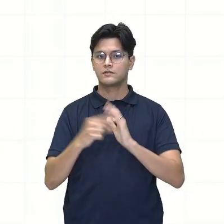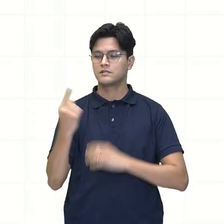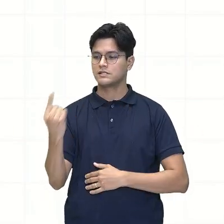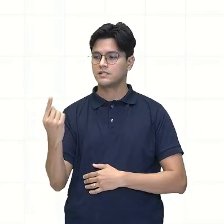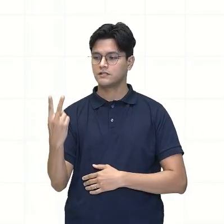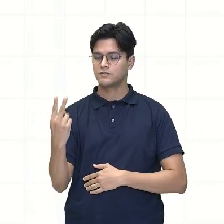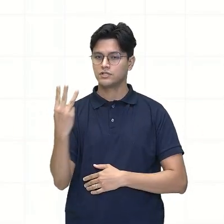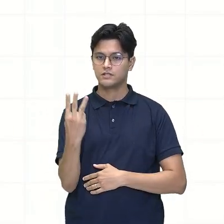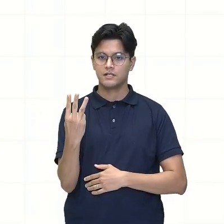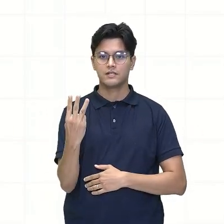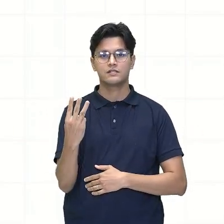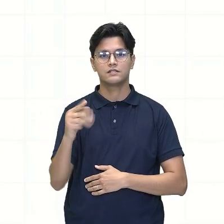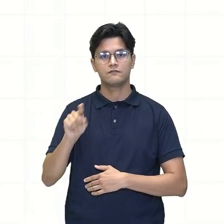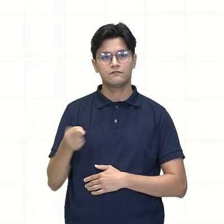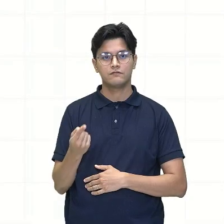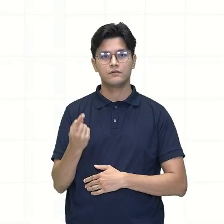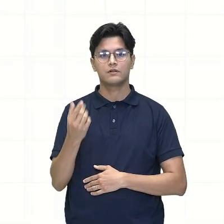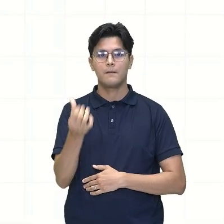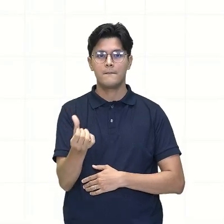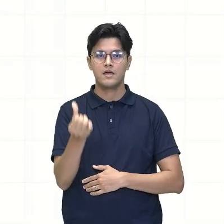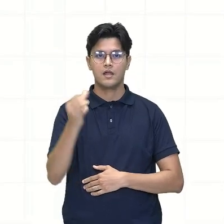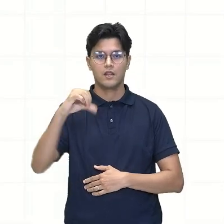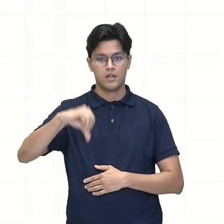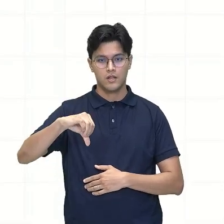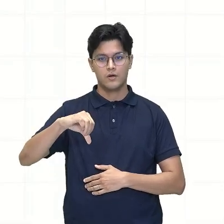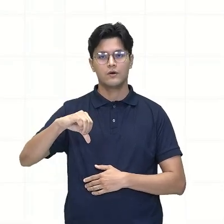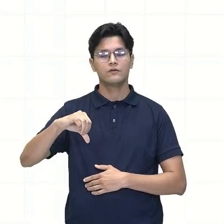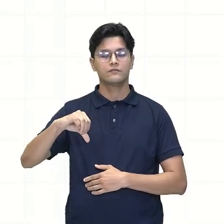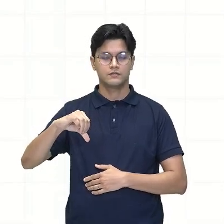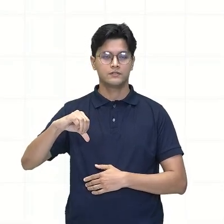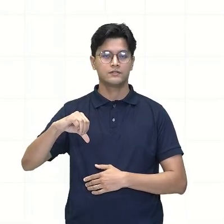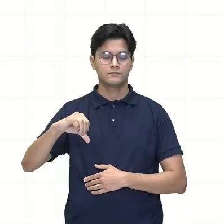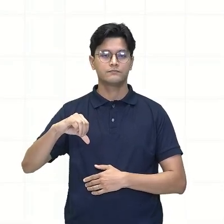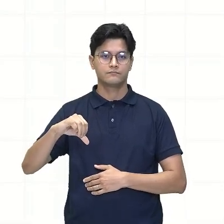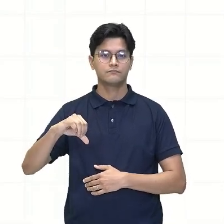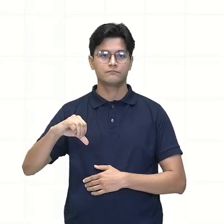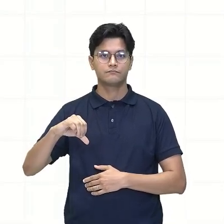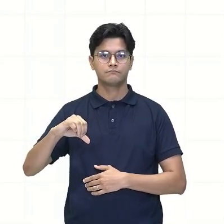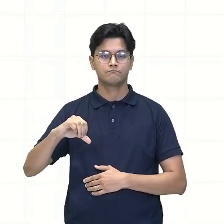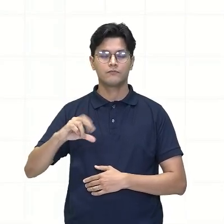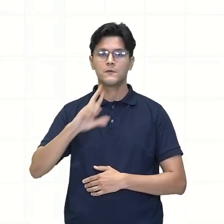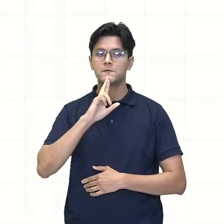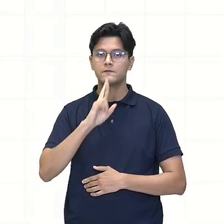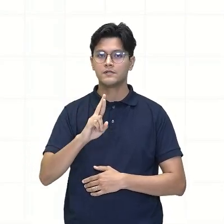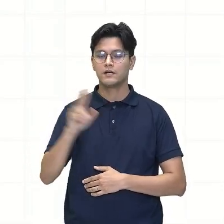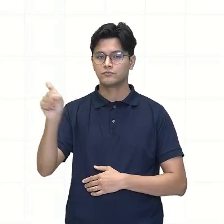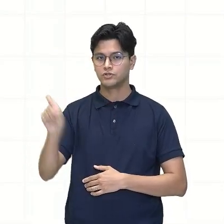123,69 dos dois membros e nós vamos ter que o x é igual a